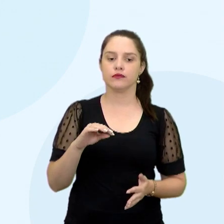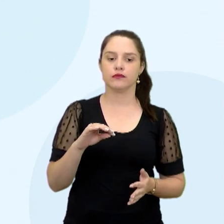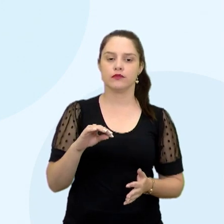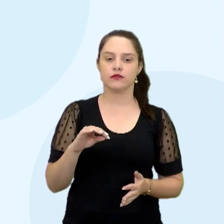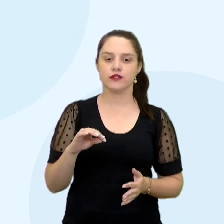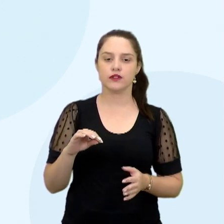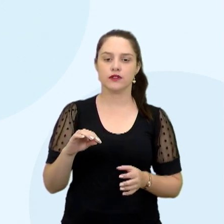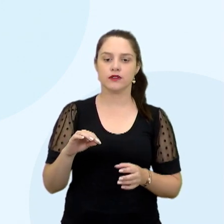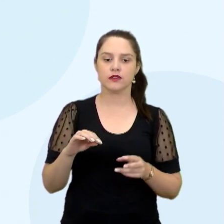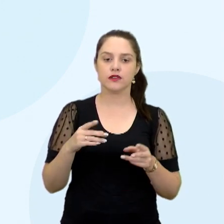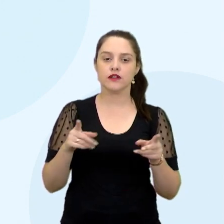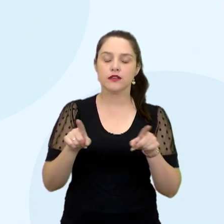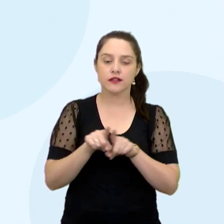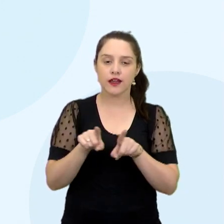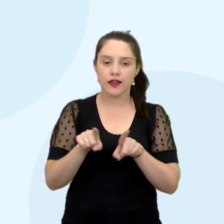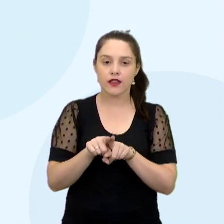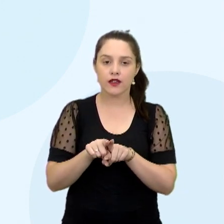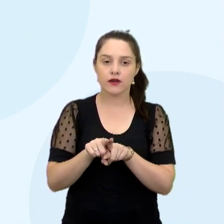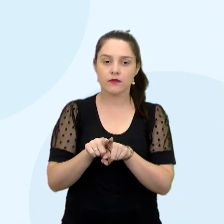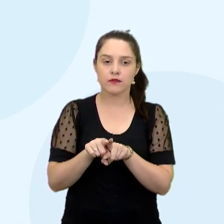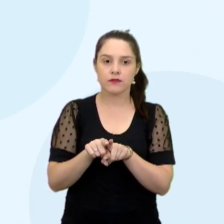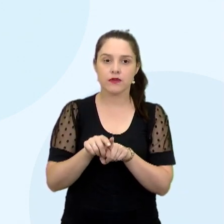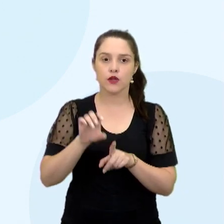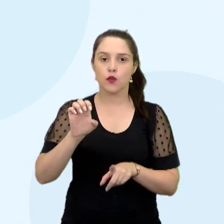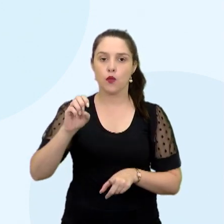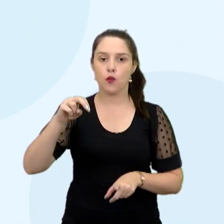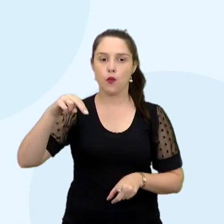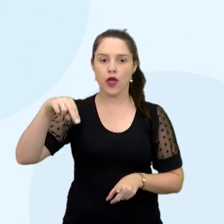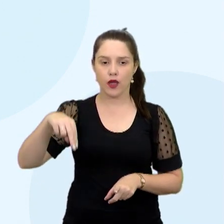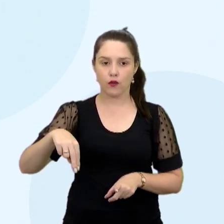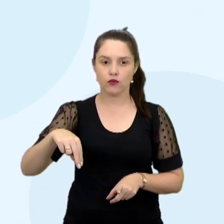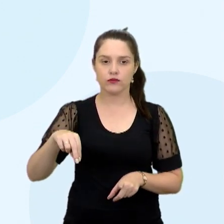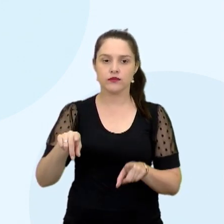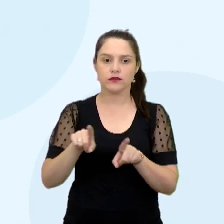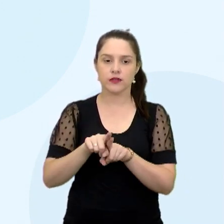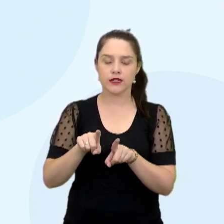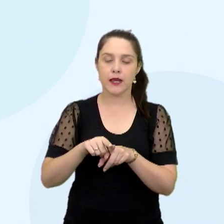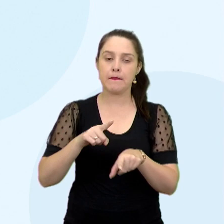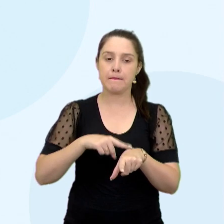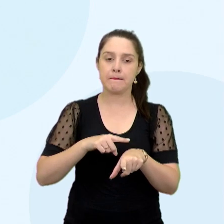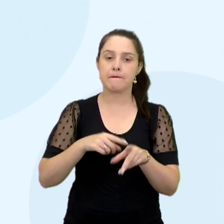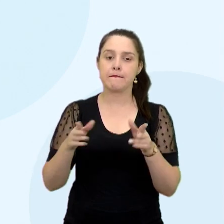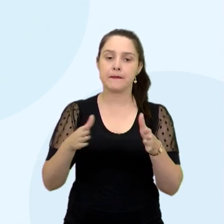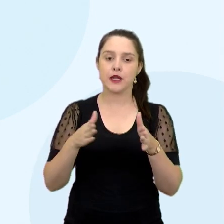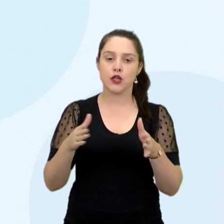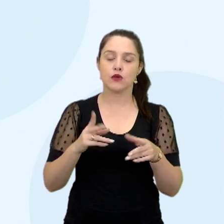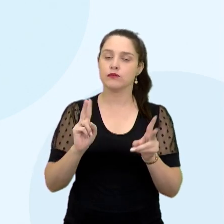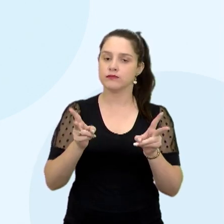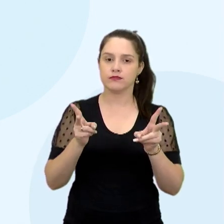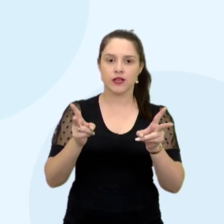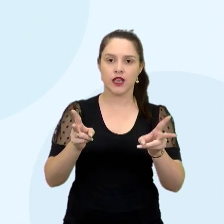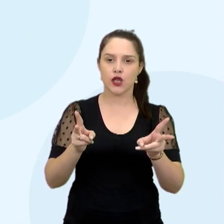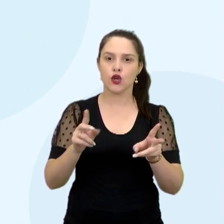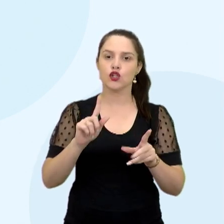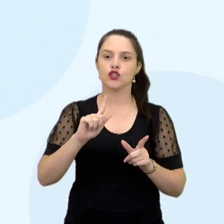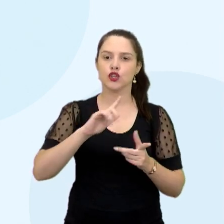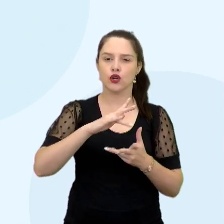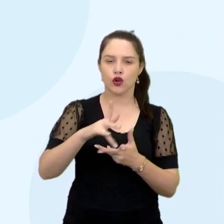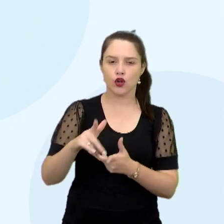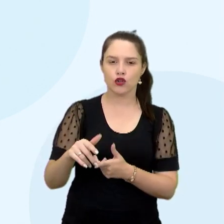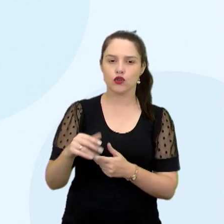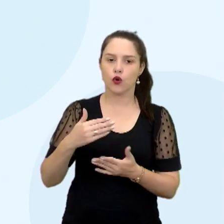temos, apesar de ele ser o mais recente, com menos período, né, cronológico, né, começa aí a partir